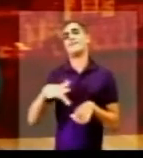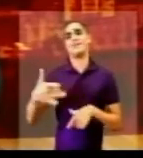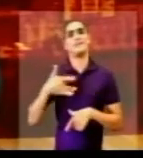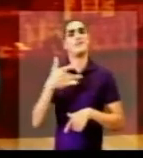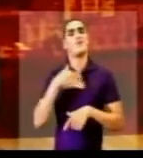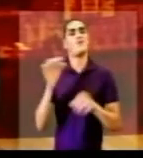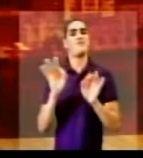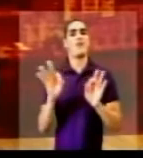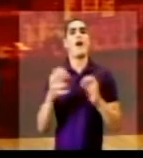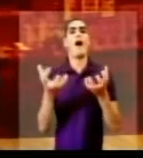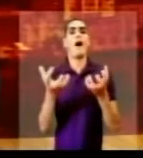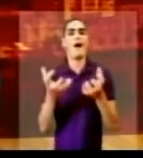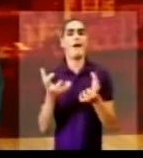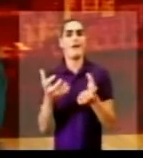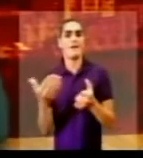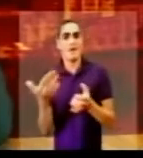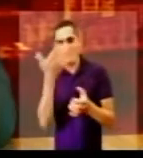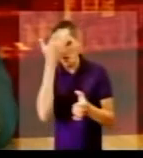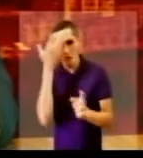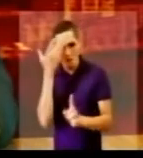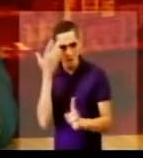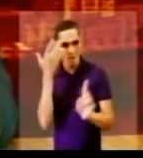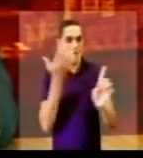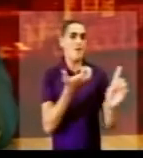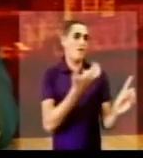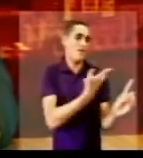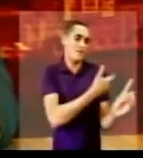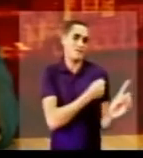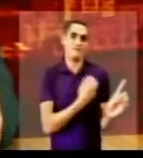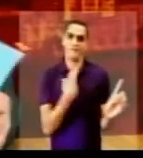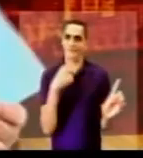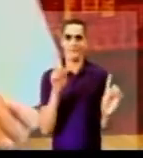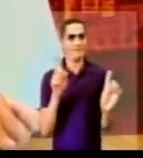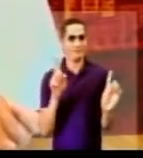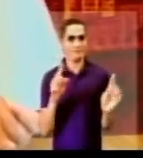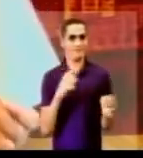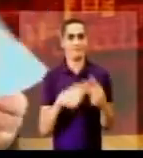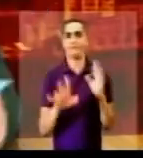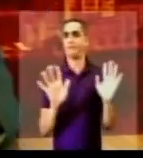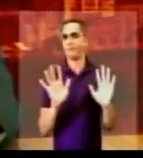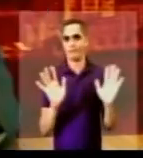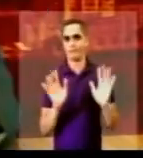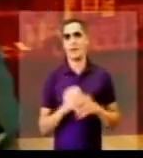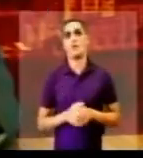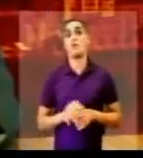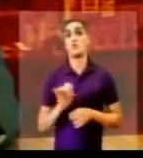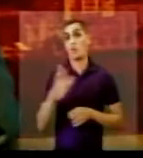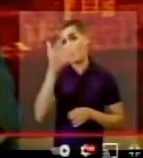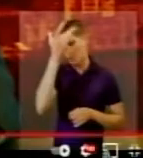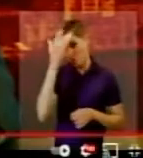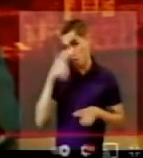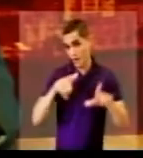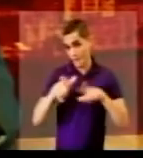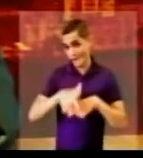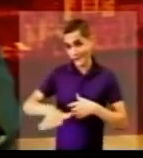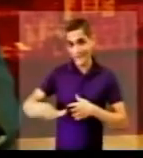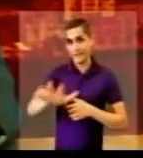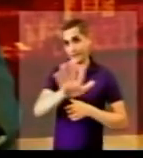Não foram vacinados. Eu quero dizer também que